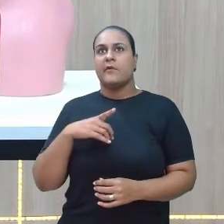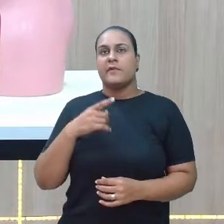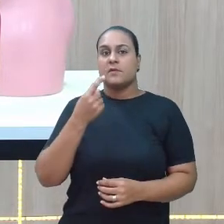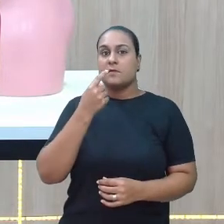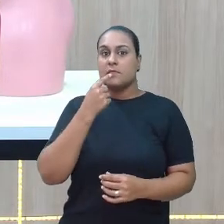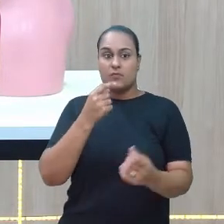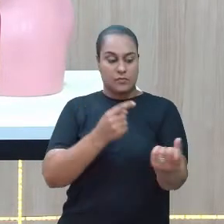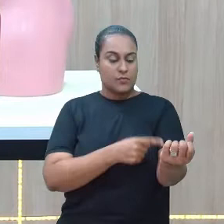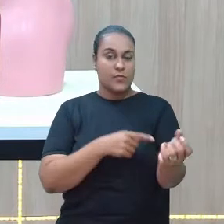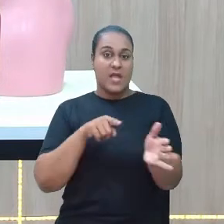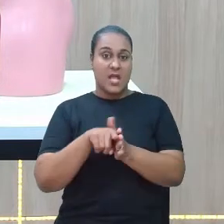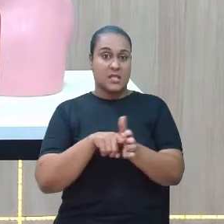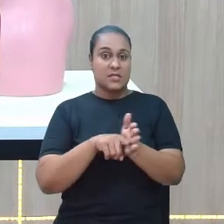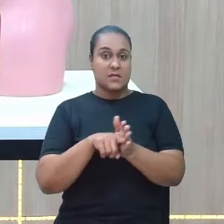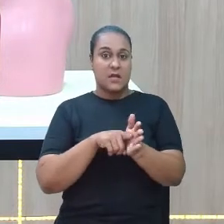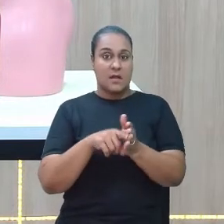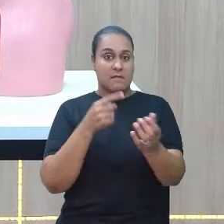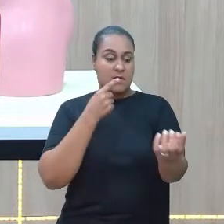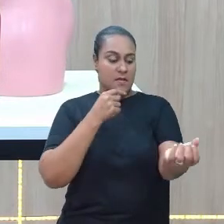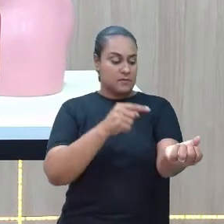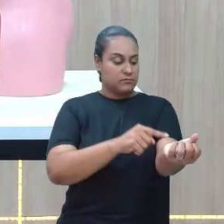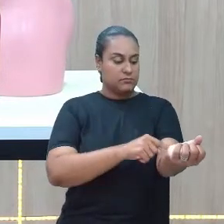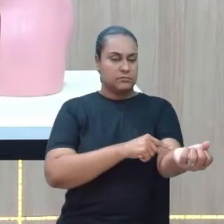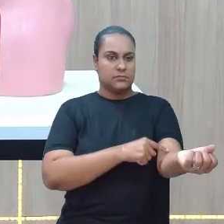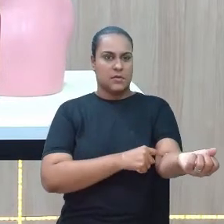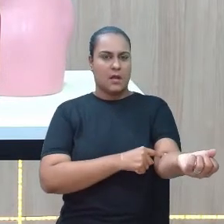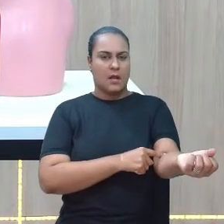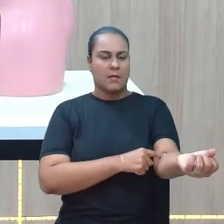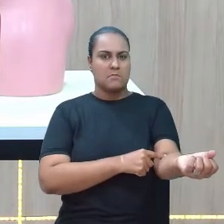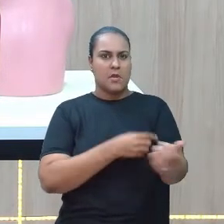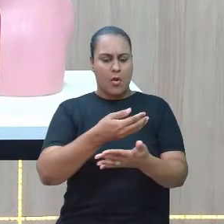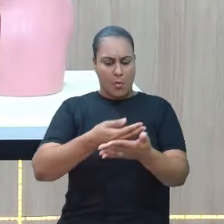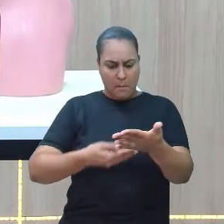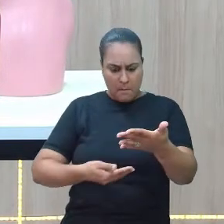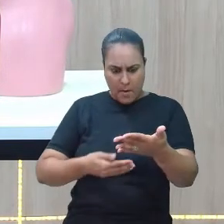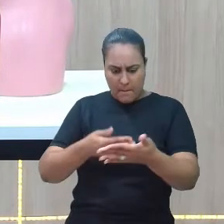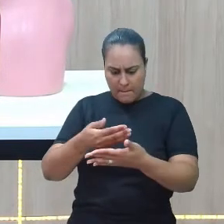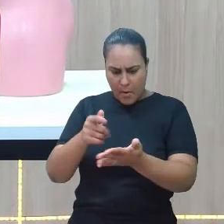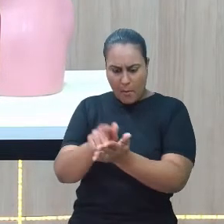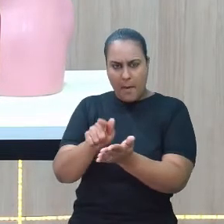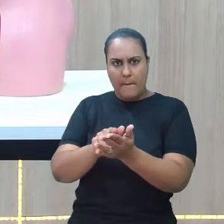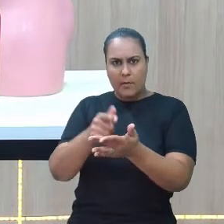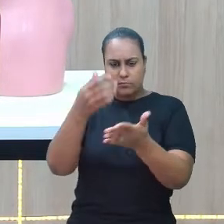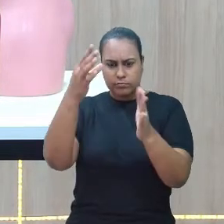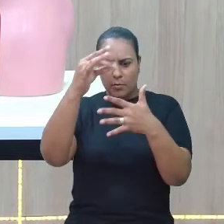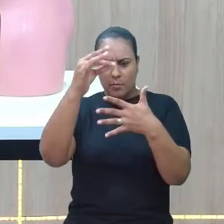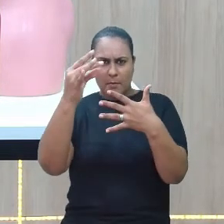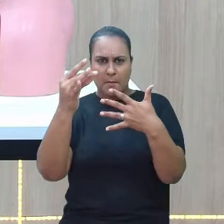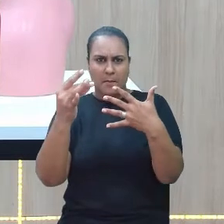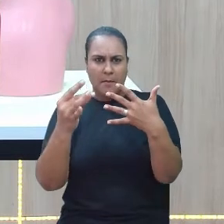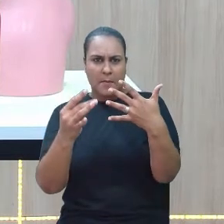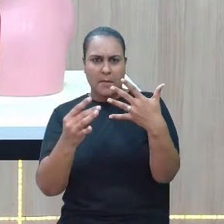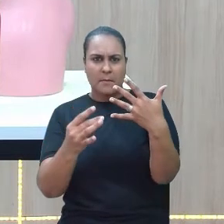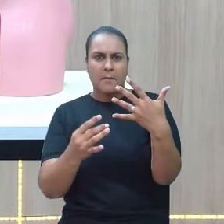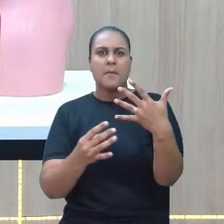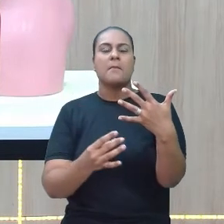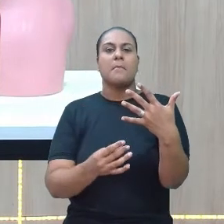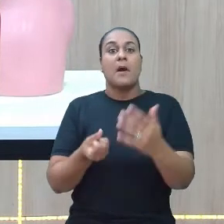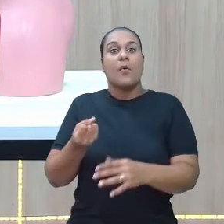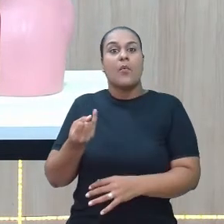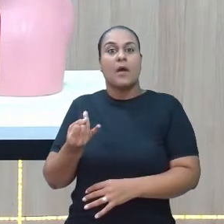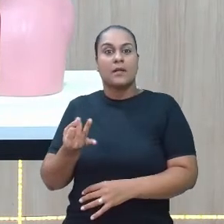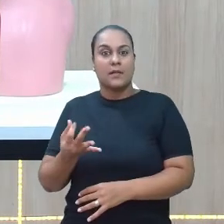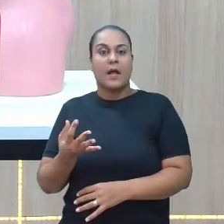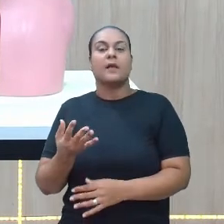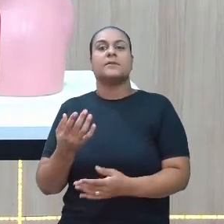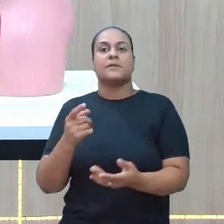hemograma, isso aí sai bem detalhado no nosso hemograma, porque eles veem a quantidade de hemácias no nosso sangue e também